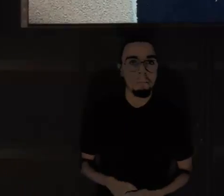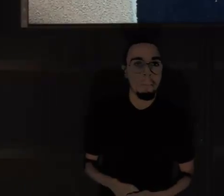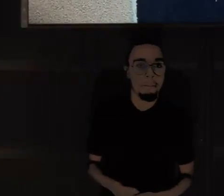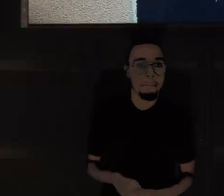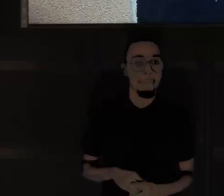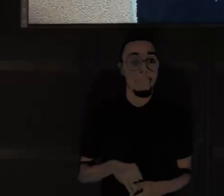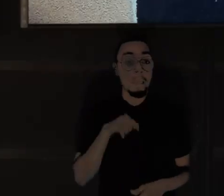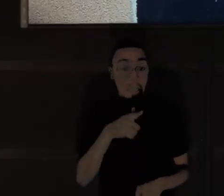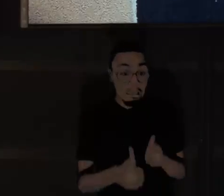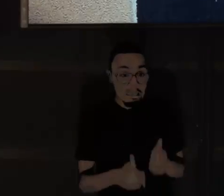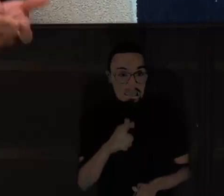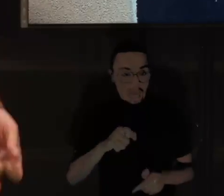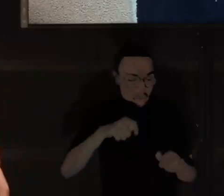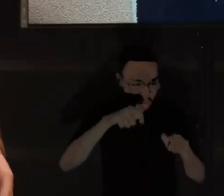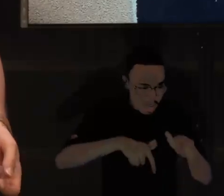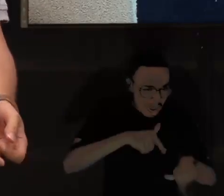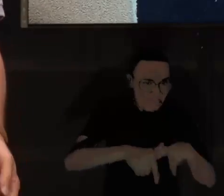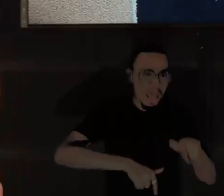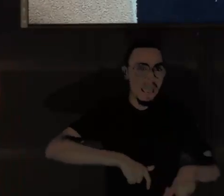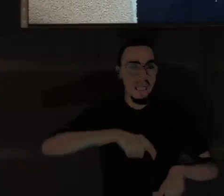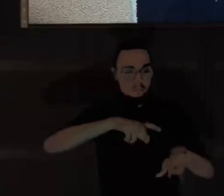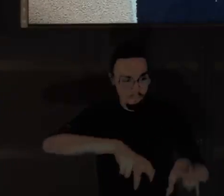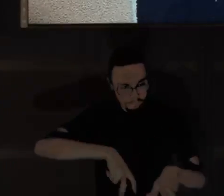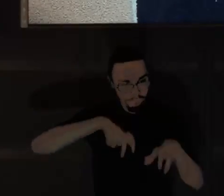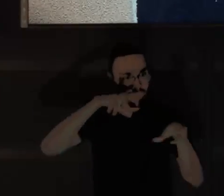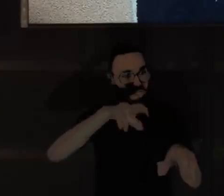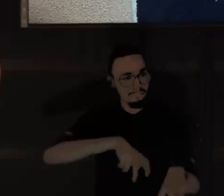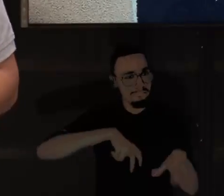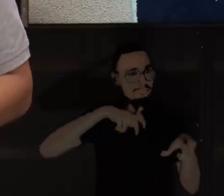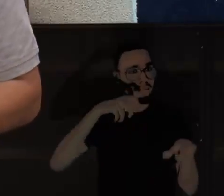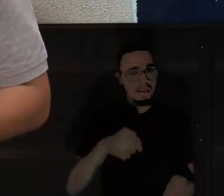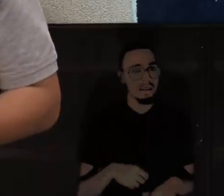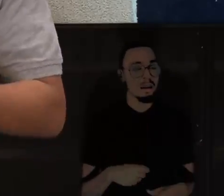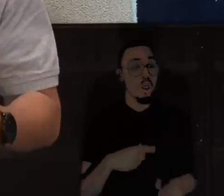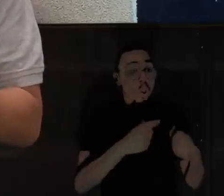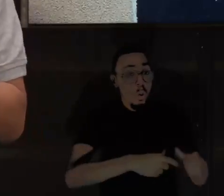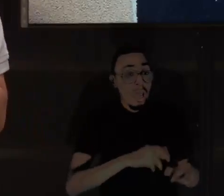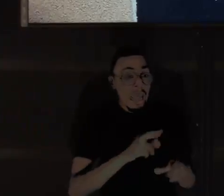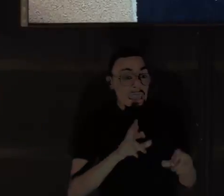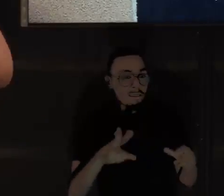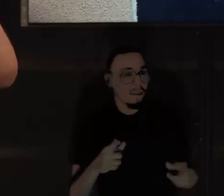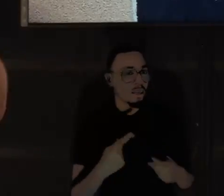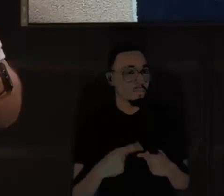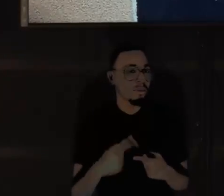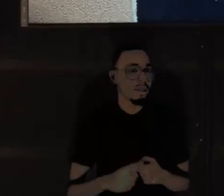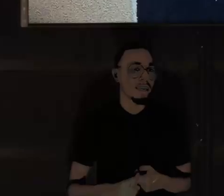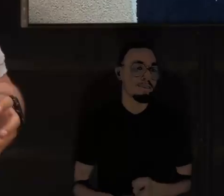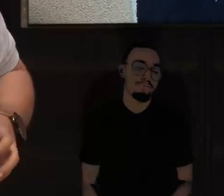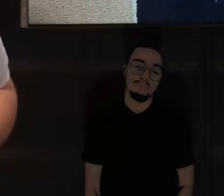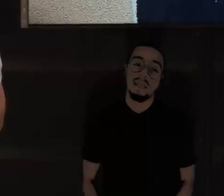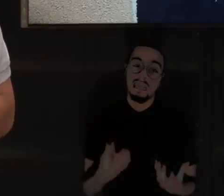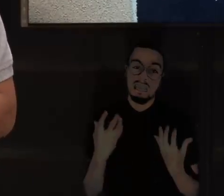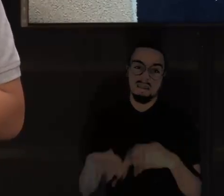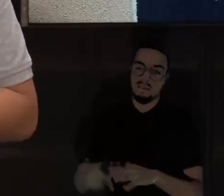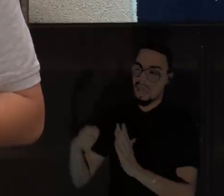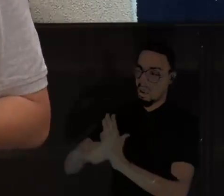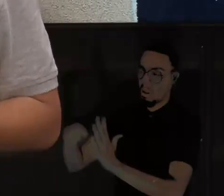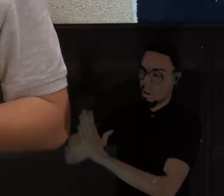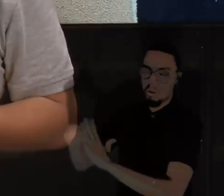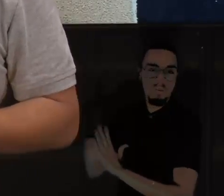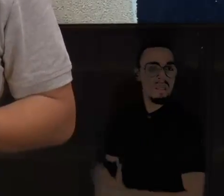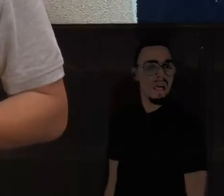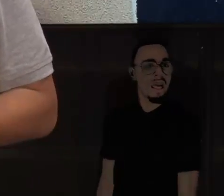lugar diferente, porque ele queria fugir do combate, fugir da batalha. A vida de Gideão se resumia a fugir dos amalequitas.